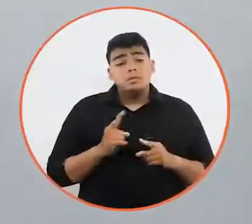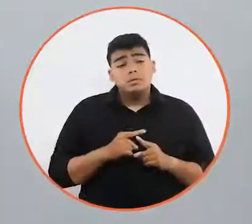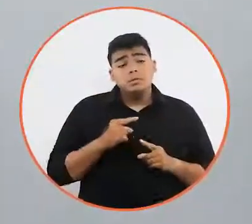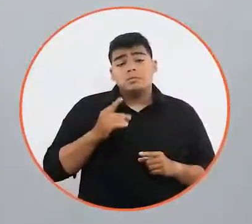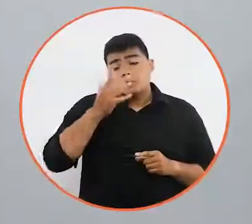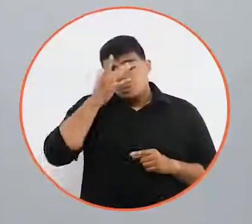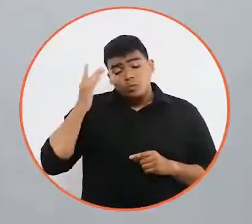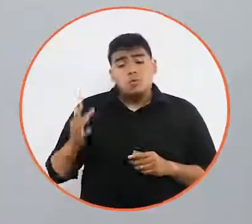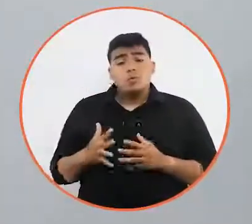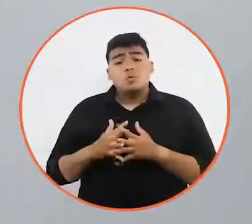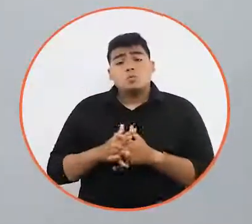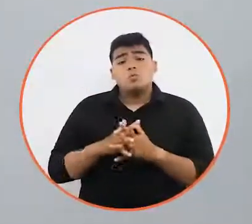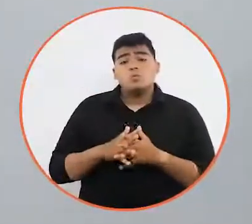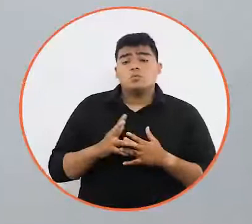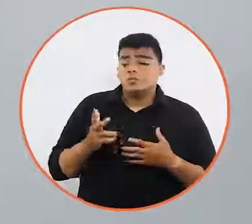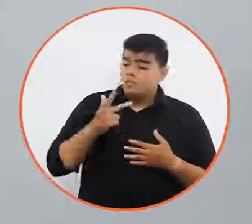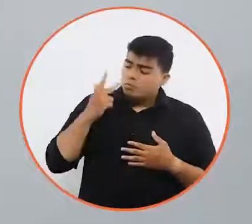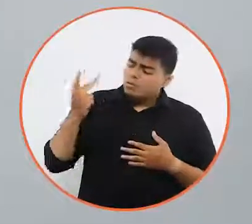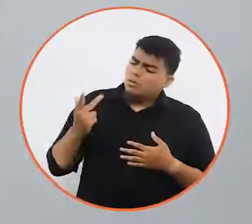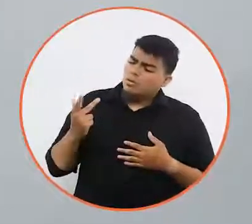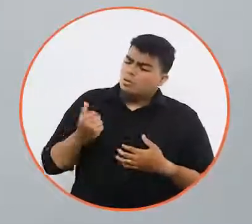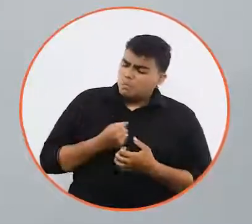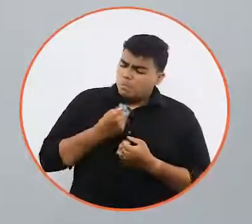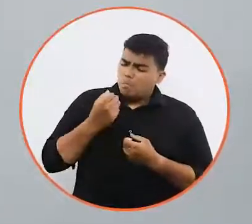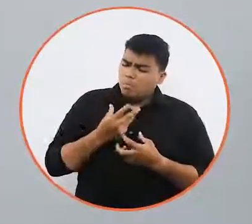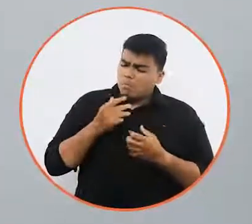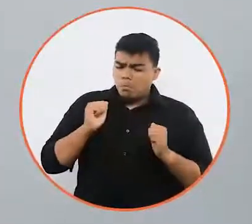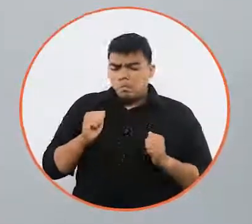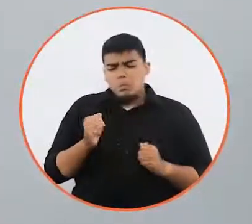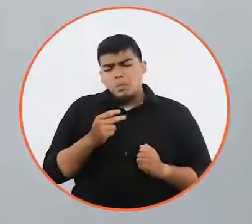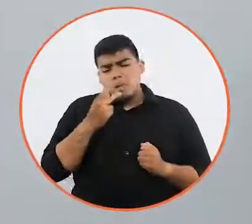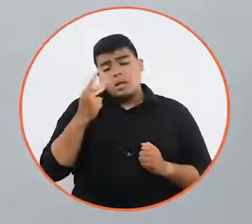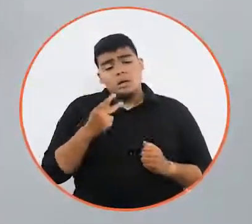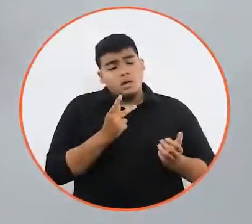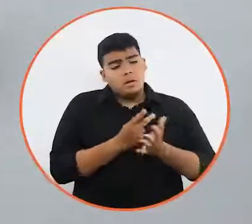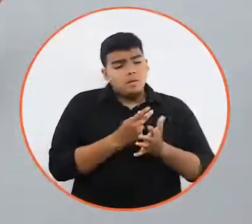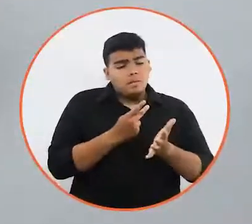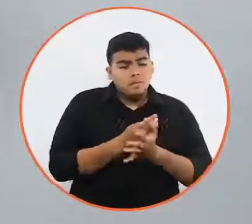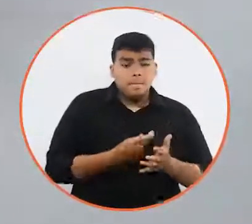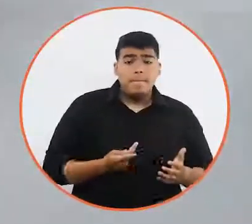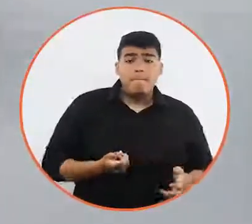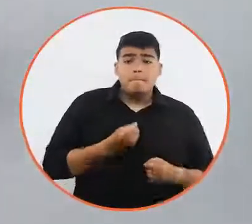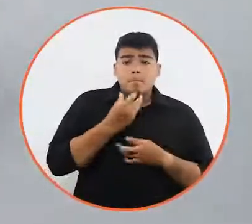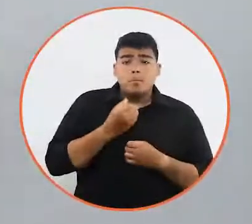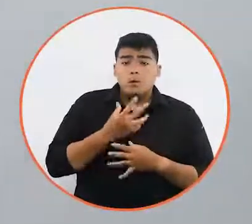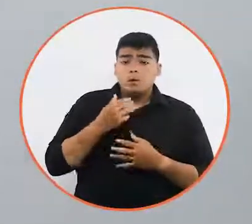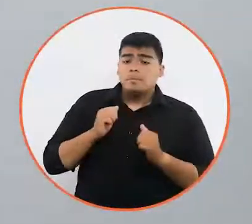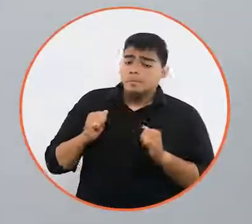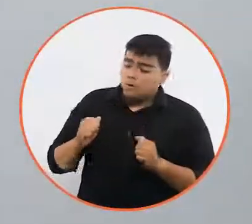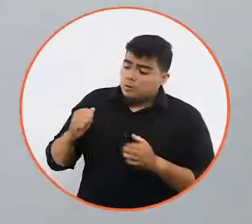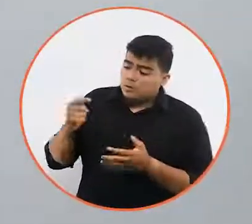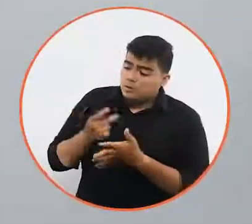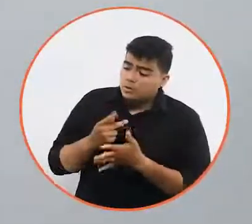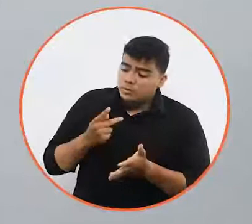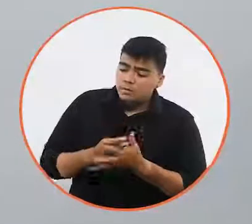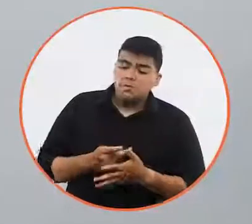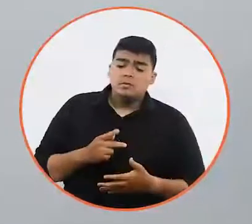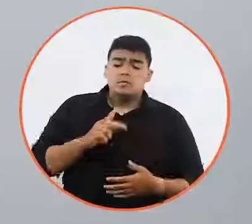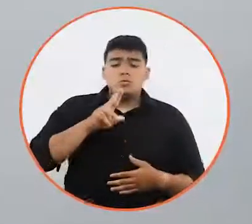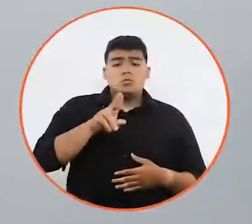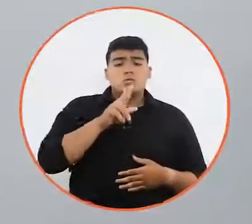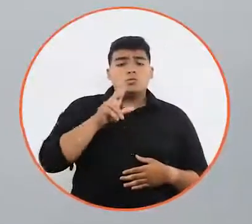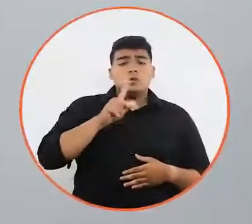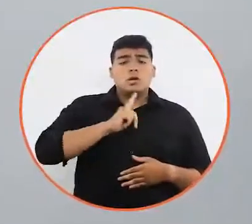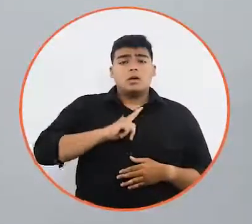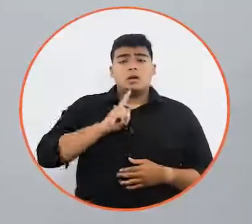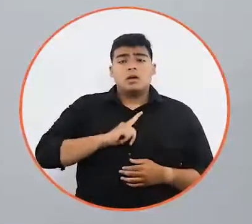vezes confundem e acabam dizendo, o poeta pode falar errado, né? O poeta pode errar, o poeta fica usando a gramática